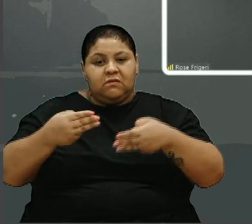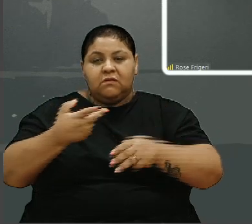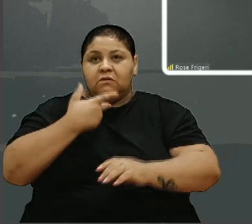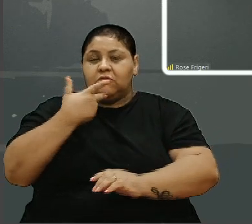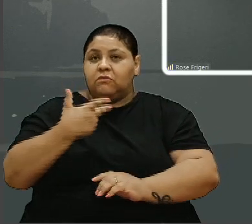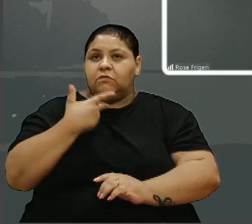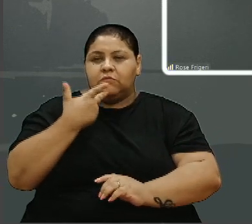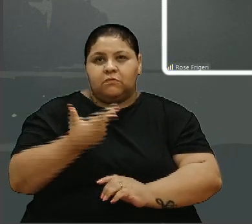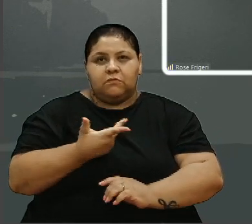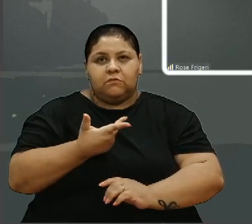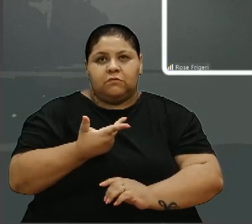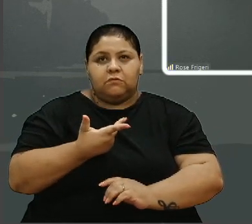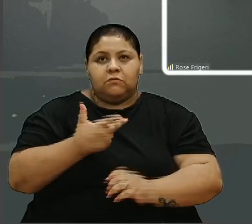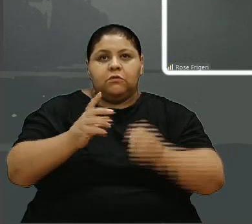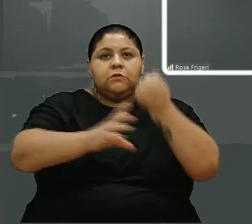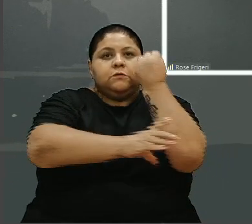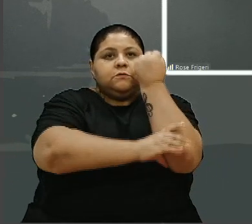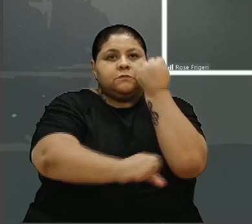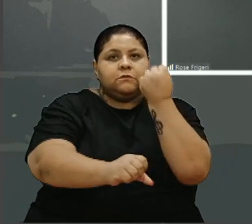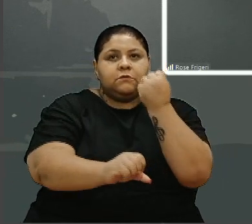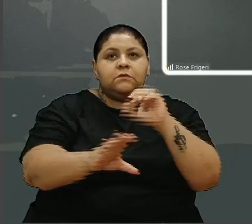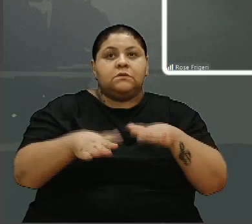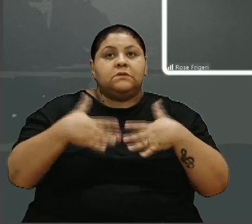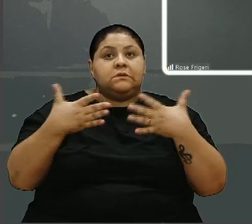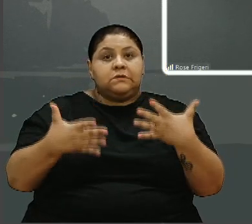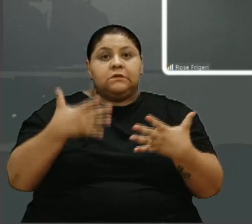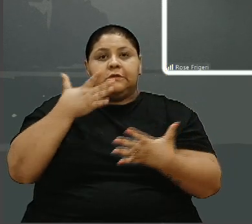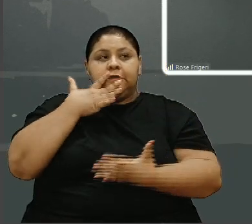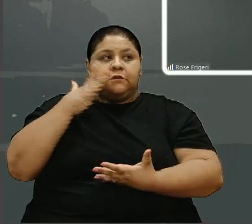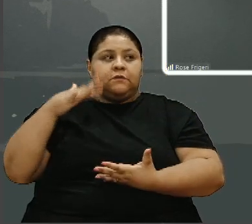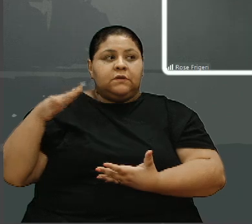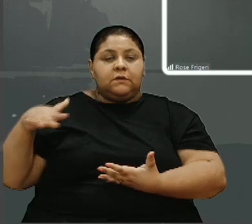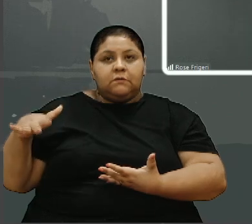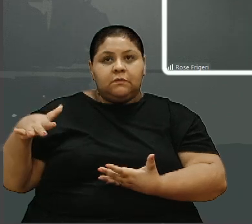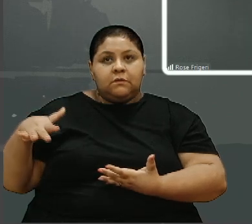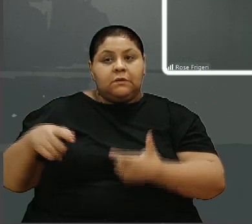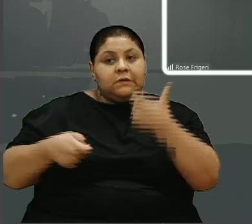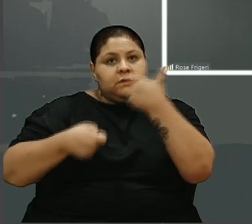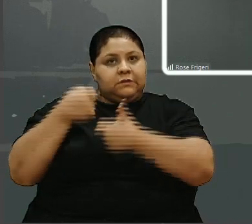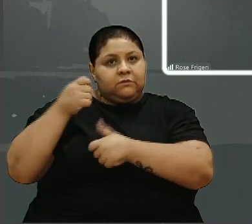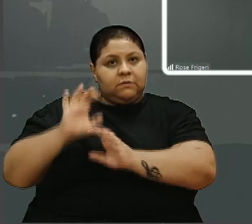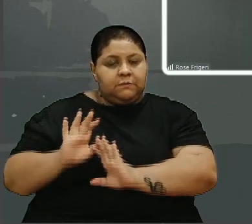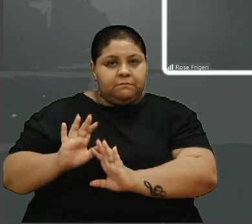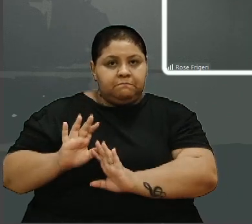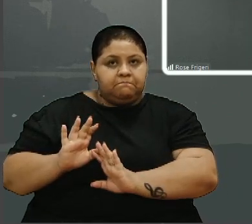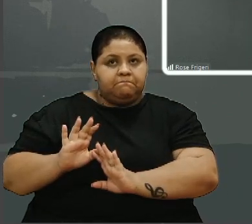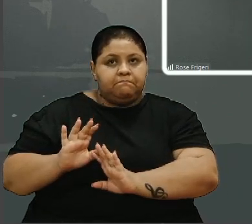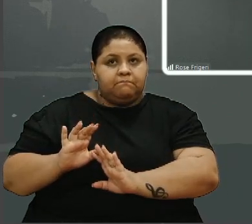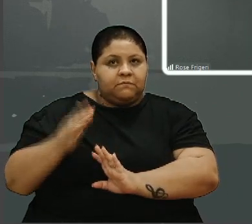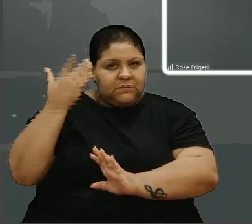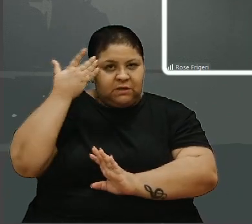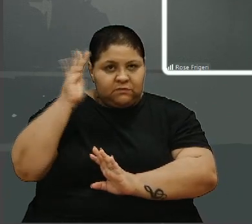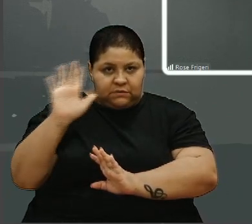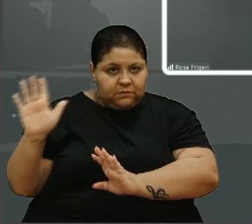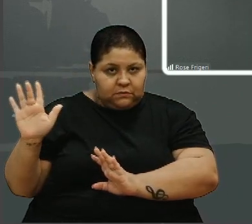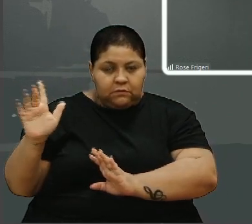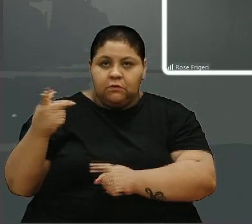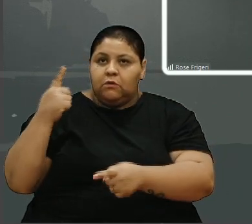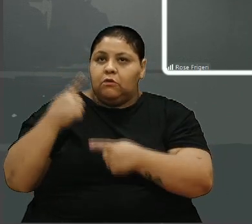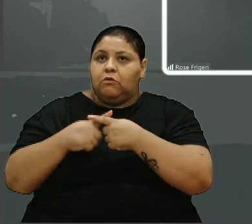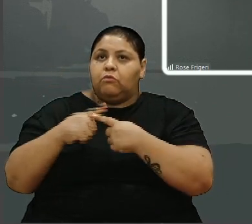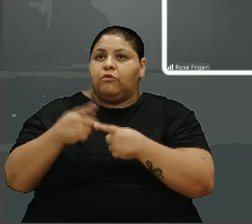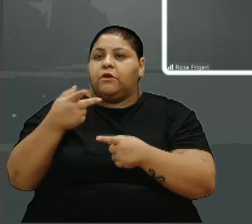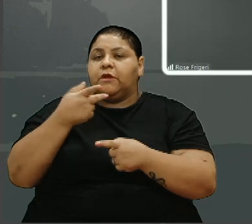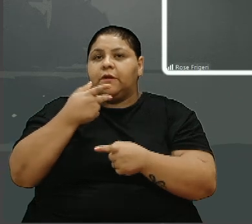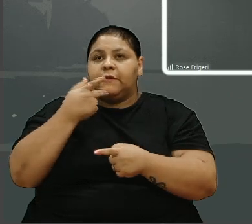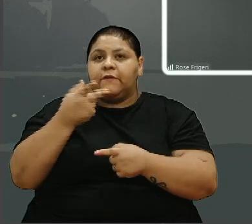da questão de aborto em caso de crianças estupradas. Não sabem, porque estão fazendo uma